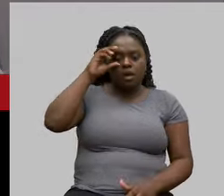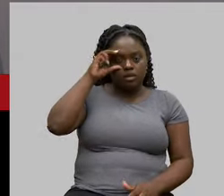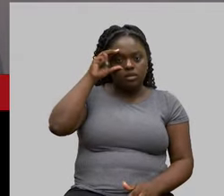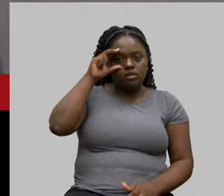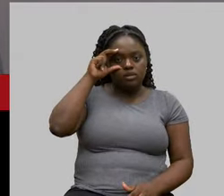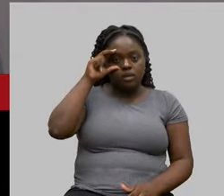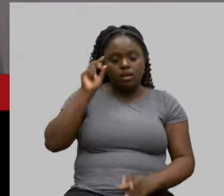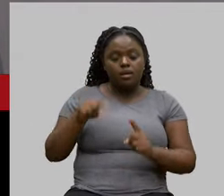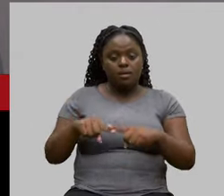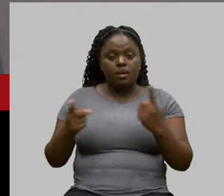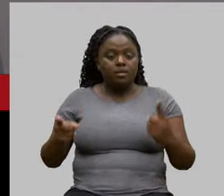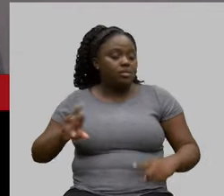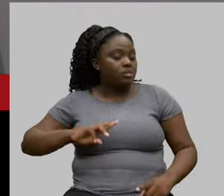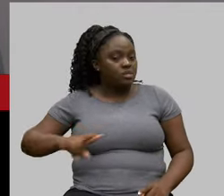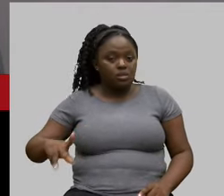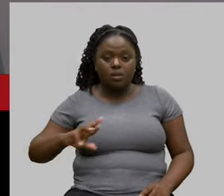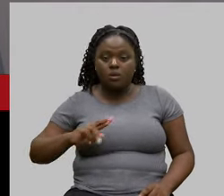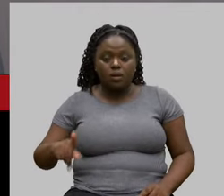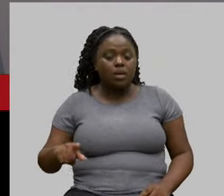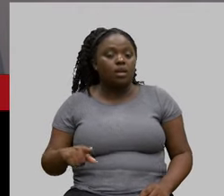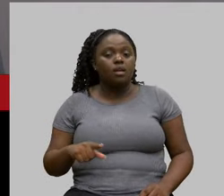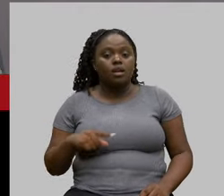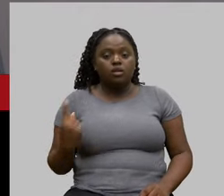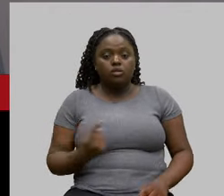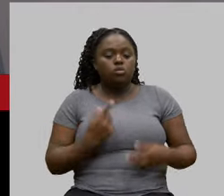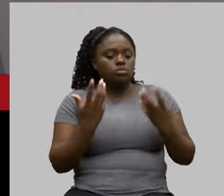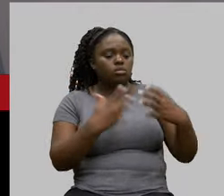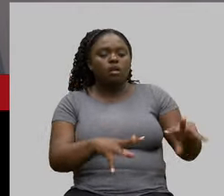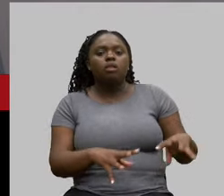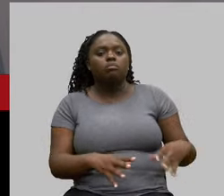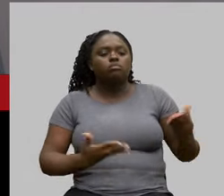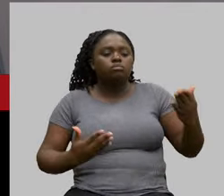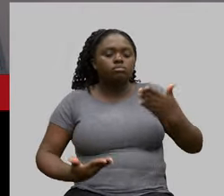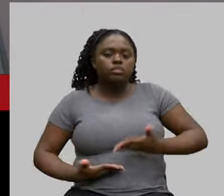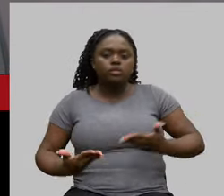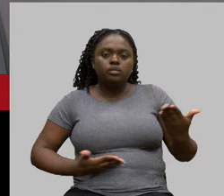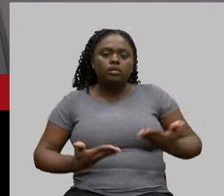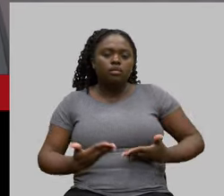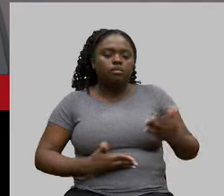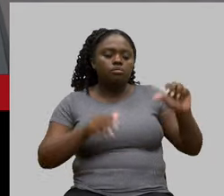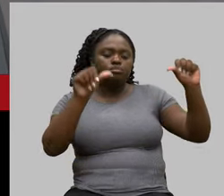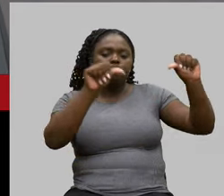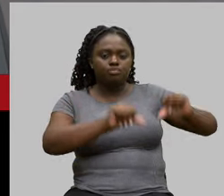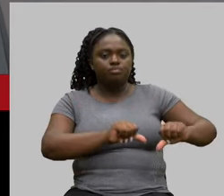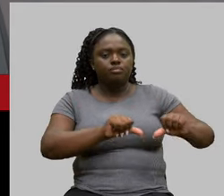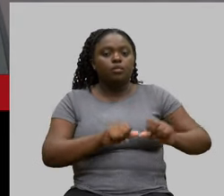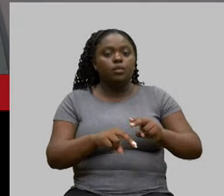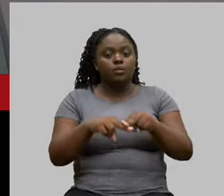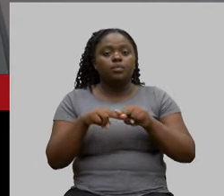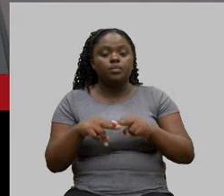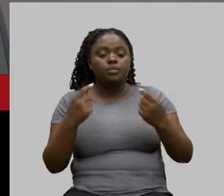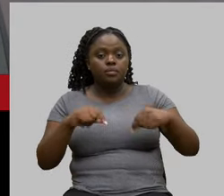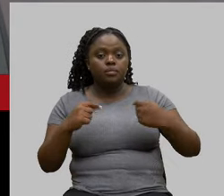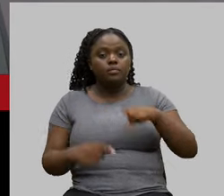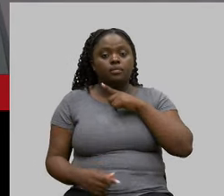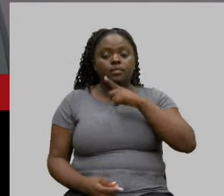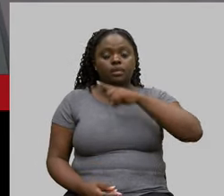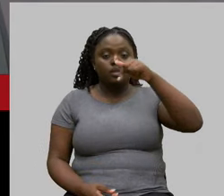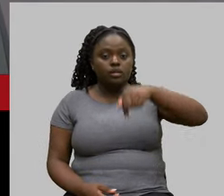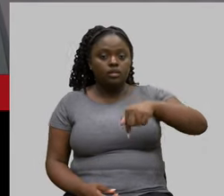uma derrota que nós desejamos para os servidores por isso é que nós temos que ter aqui eh a